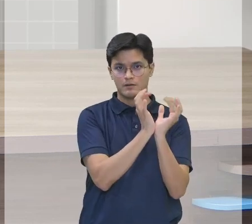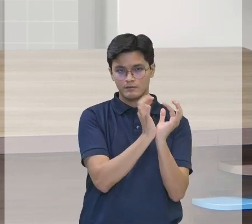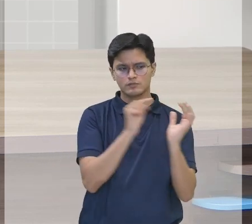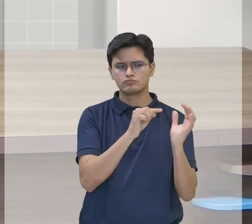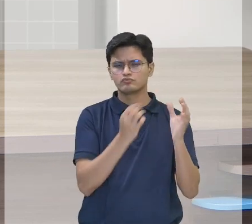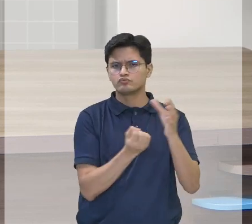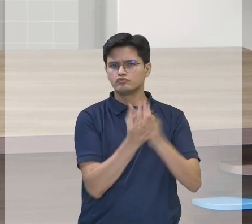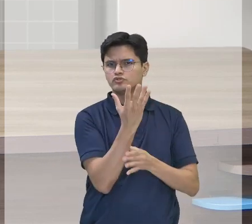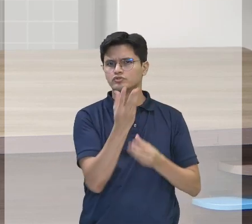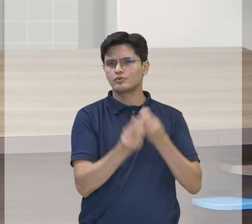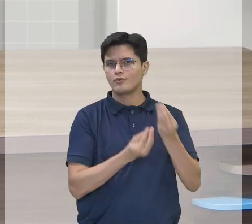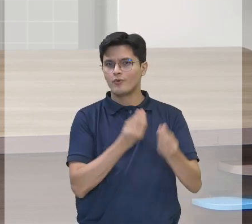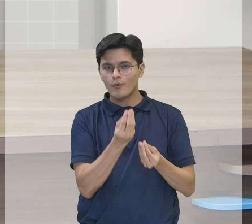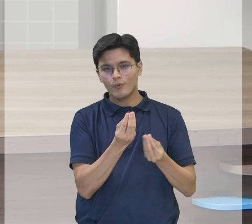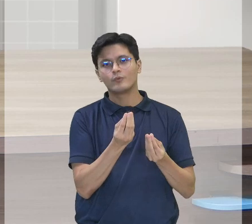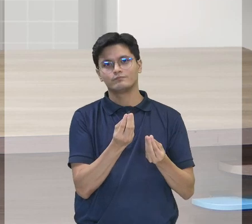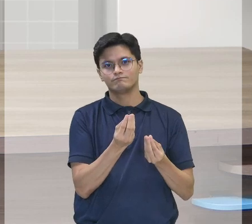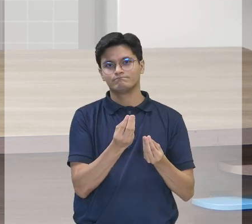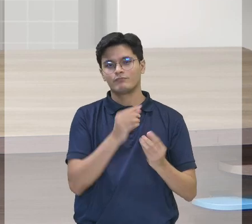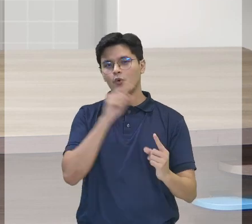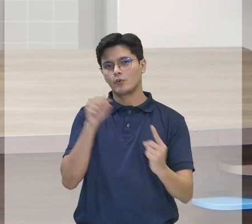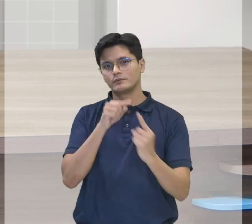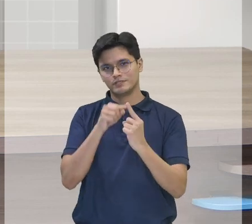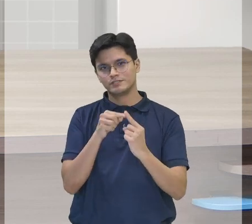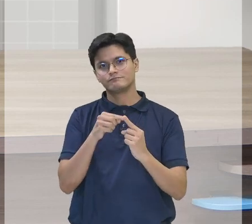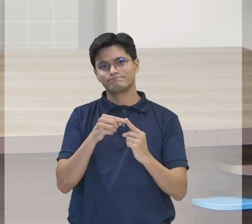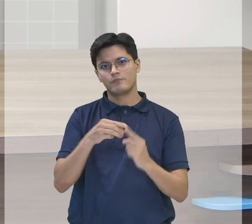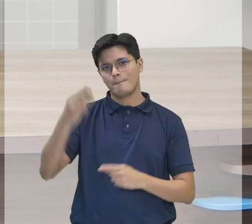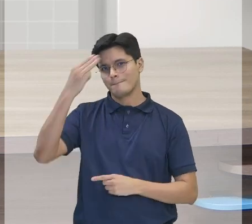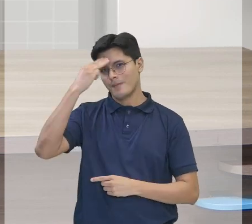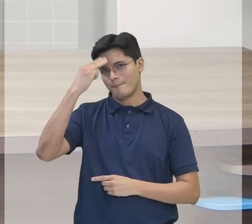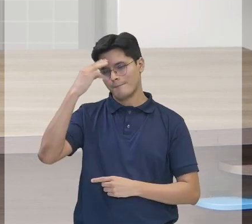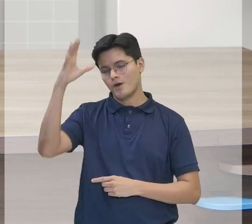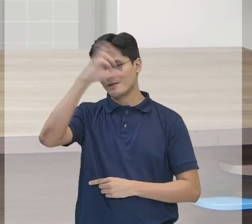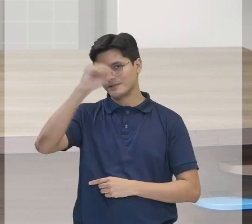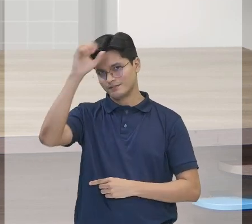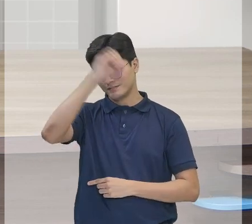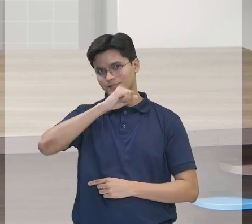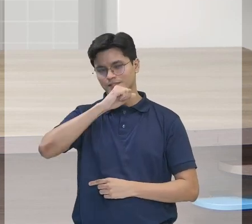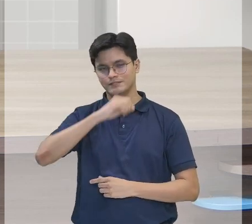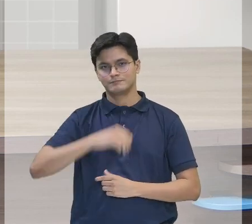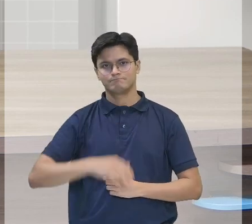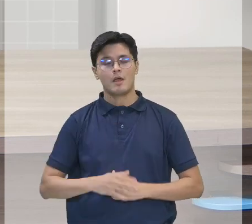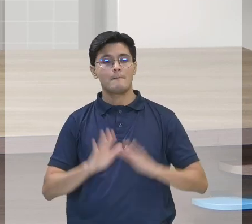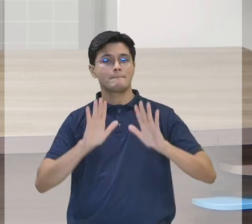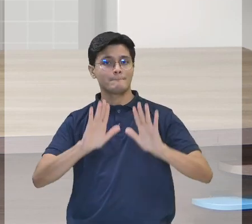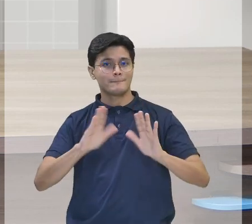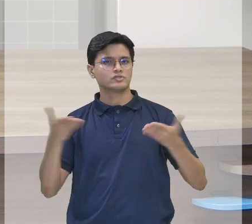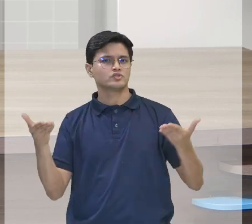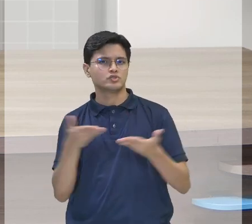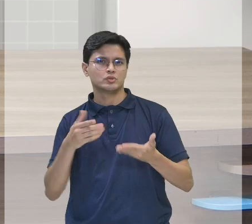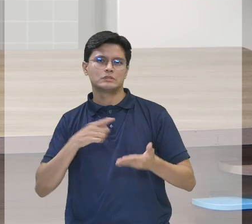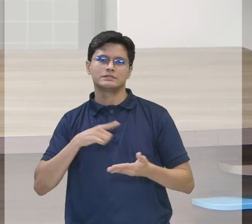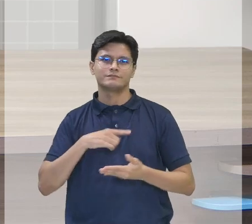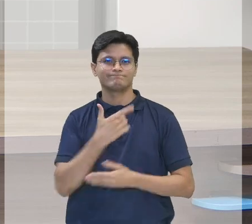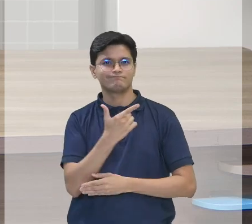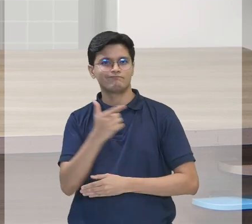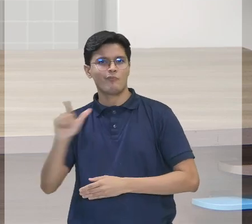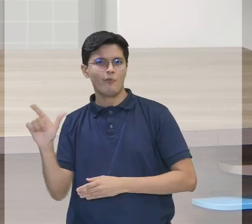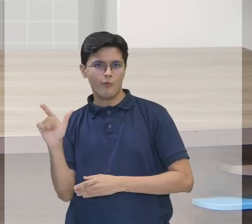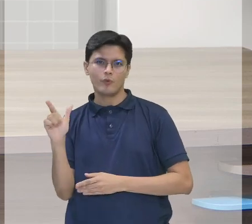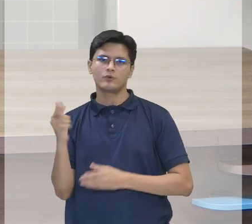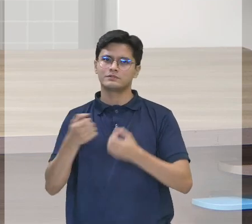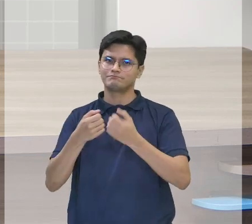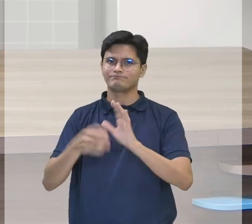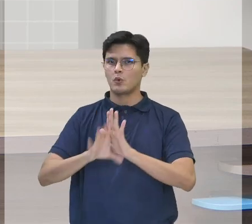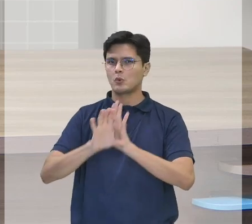para resgate de memórias de aprendizagem, mas que hoje, né, a gente já tem uma outra configuração que não é somente a